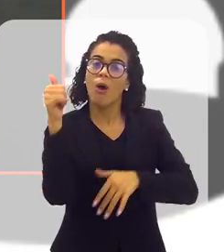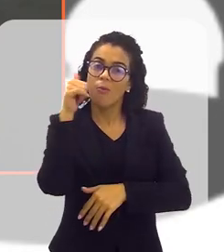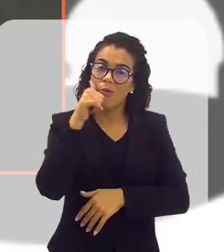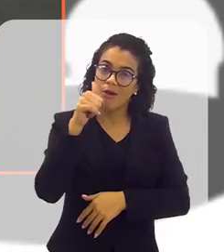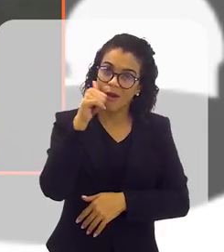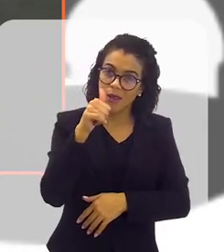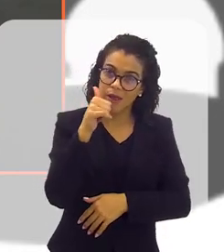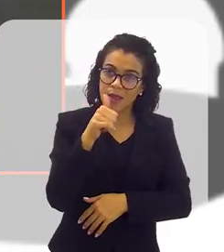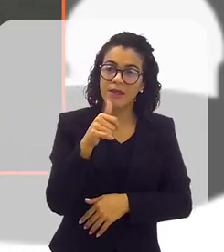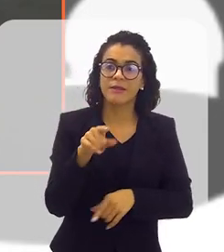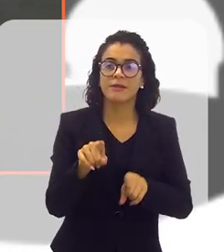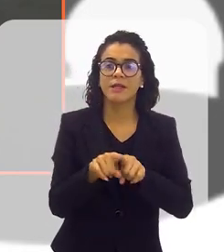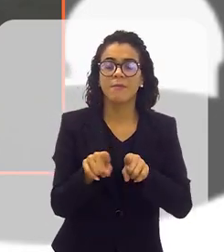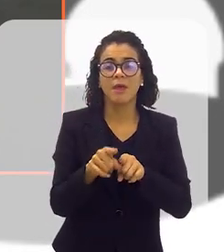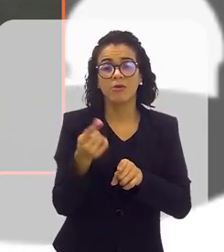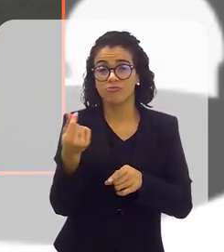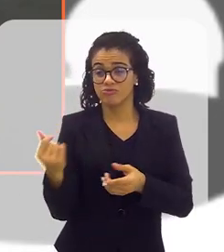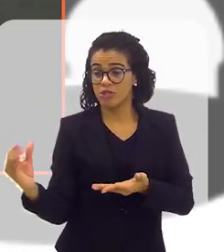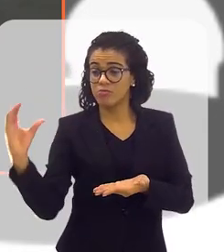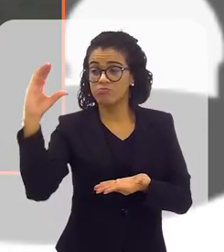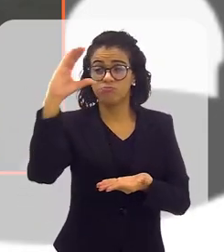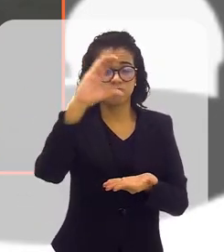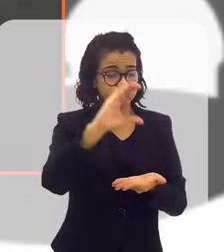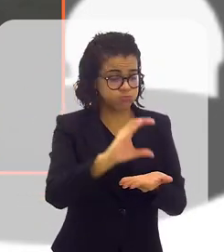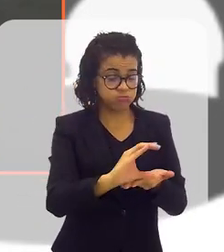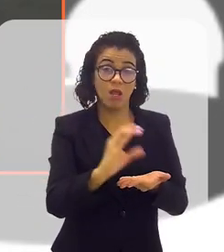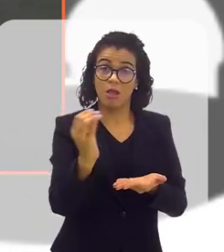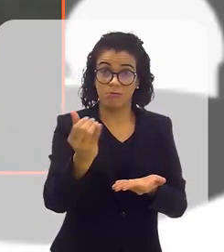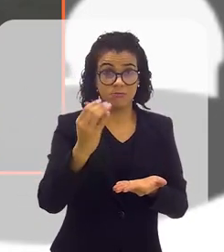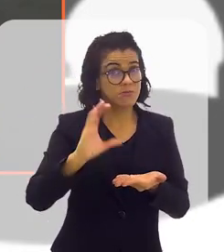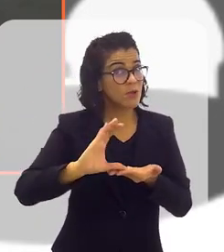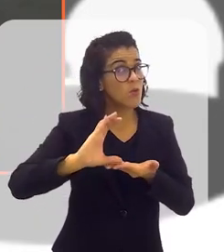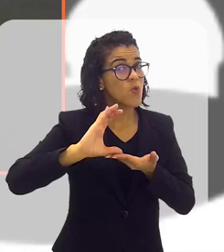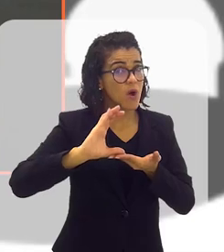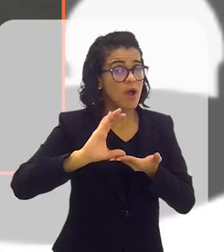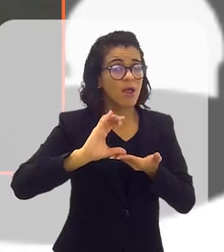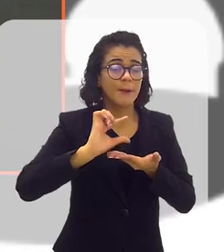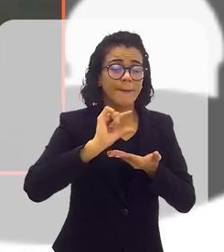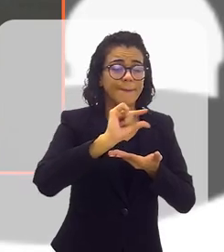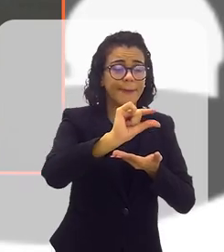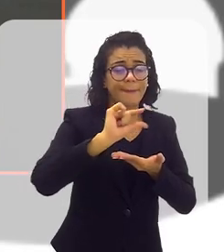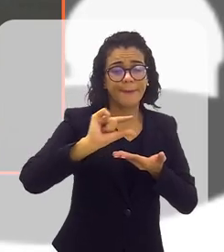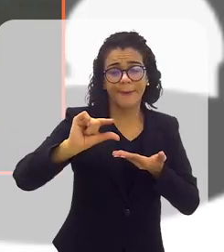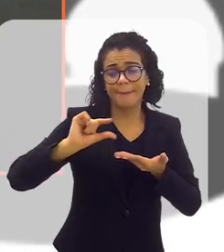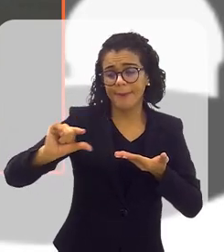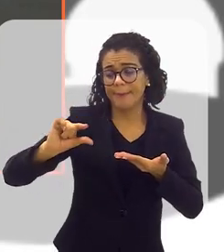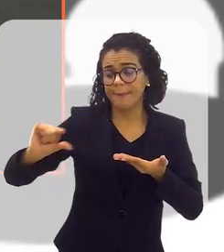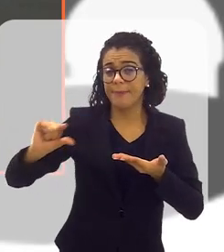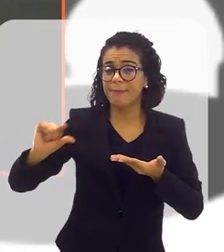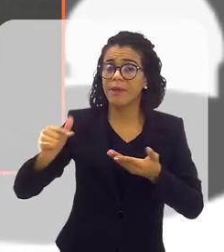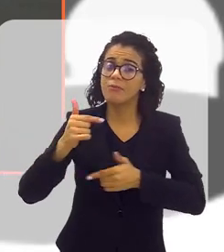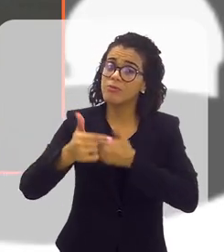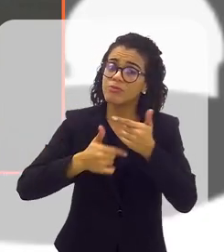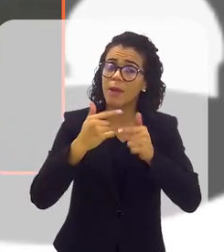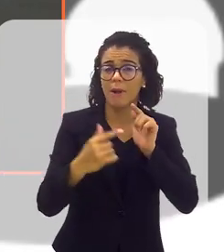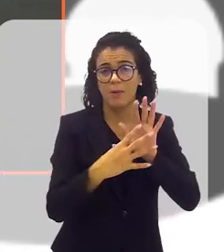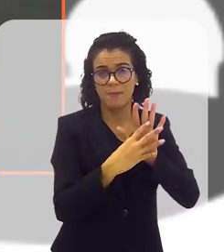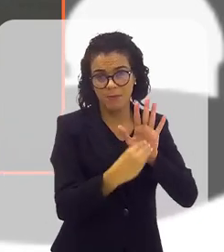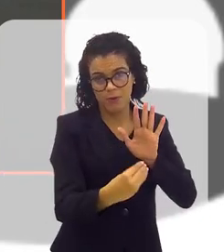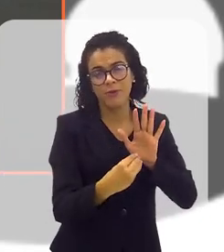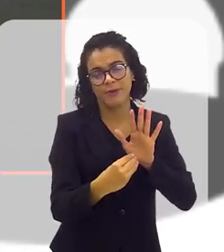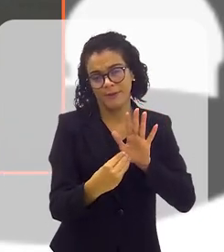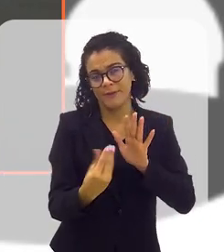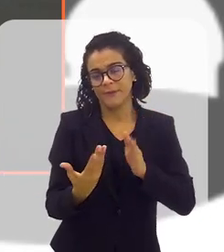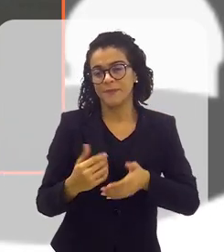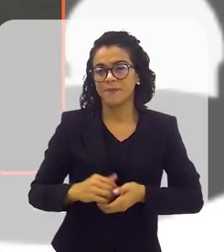mulher que coloca uma quantia de dinheiro importante para que se possa ter um trabalho modelo,